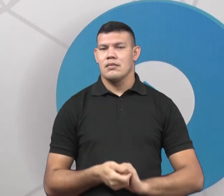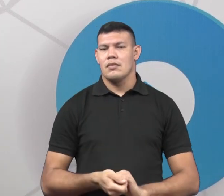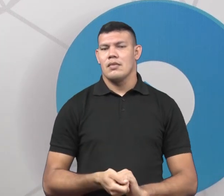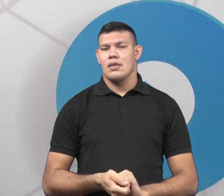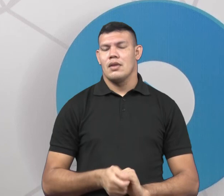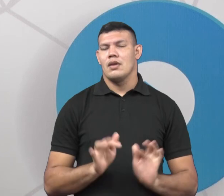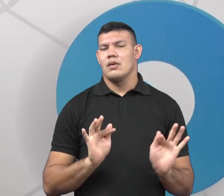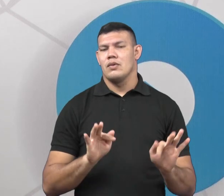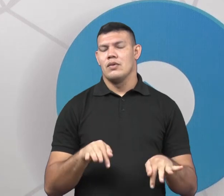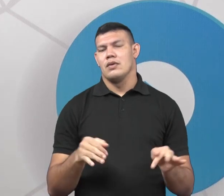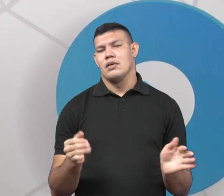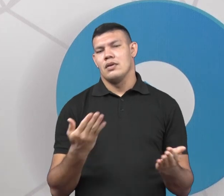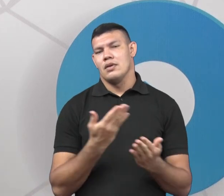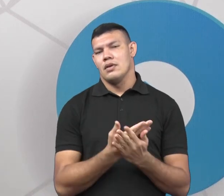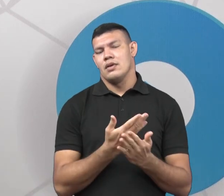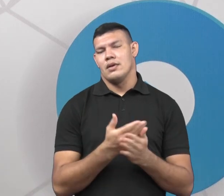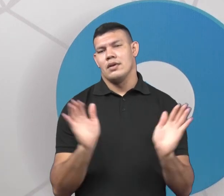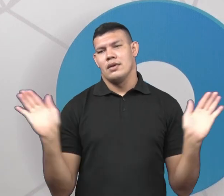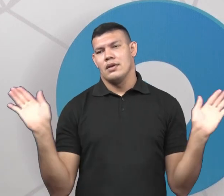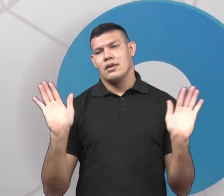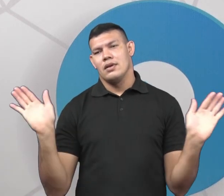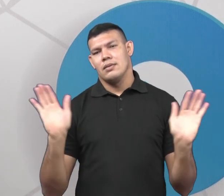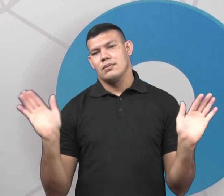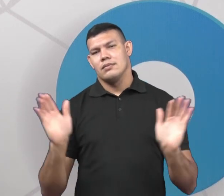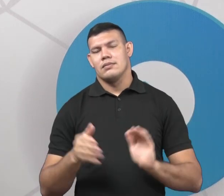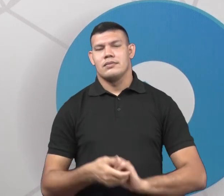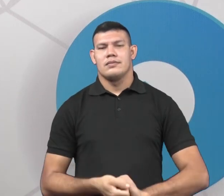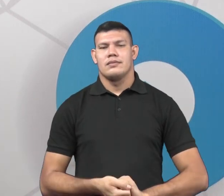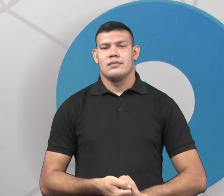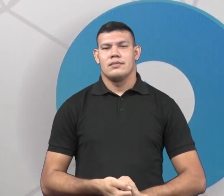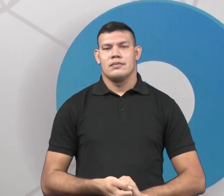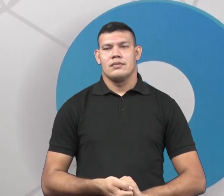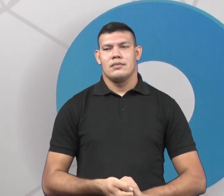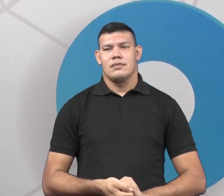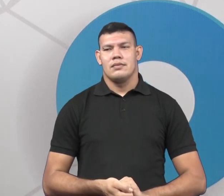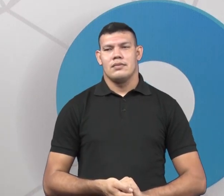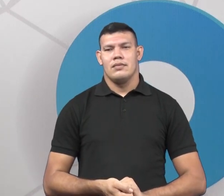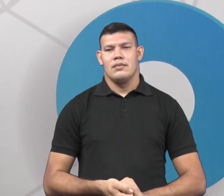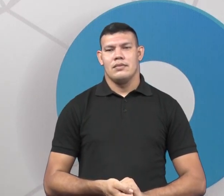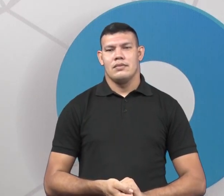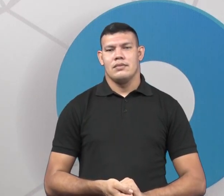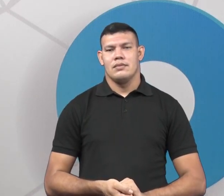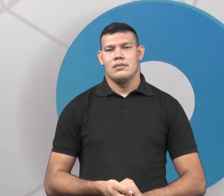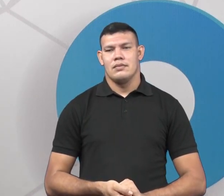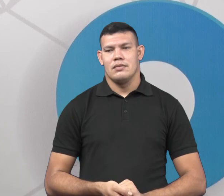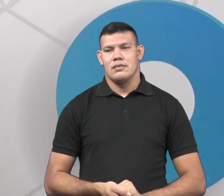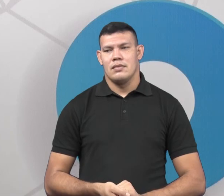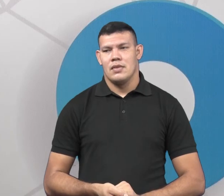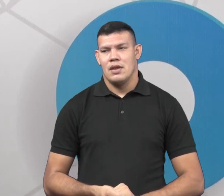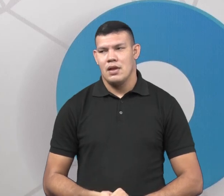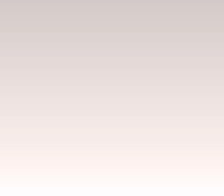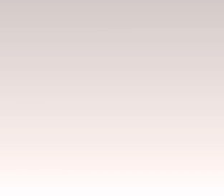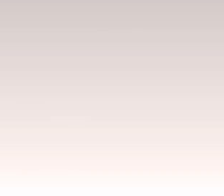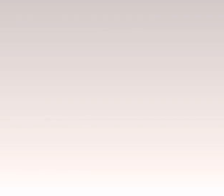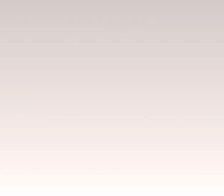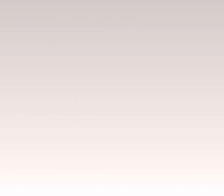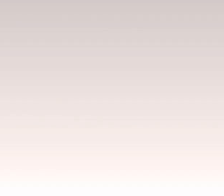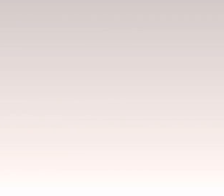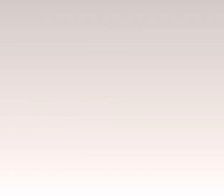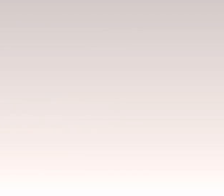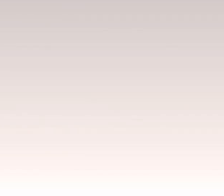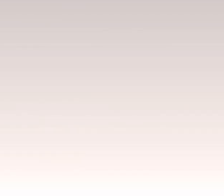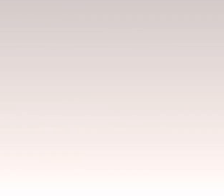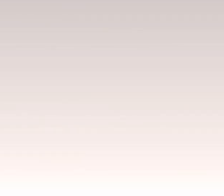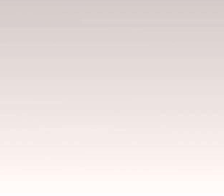plataforma Eduque com o endereço eletrônico disposto no final da aula. Até a próxima aula!